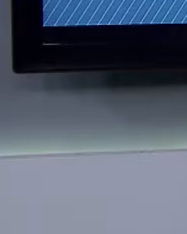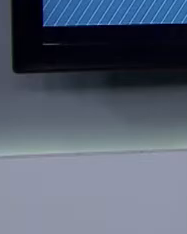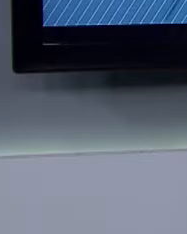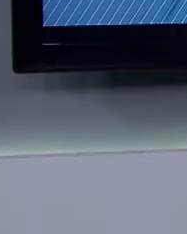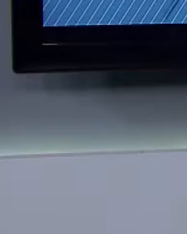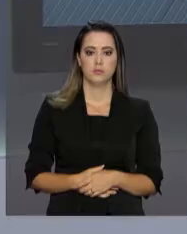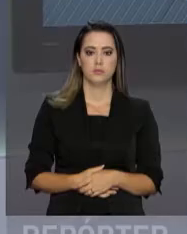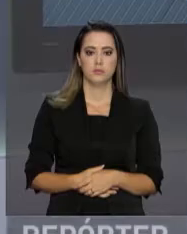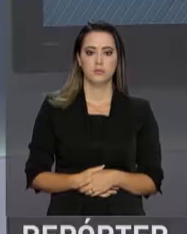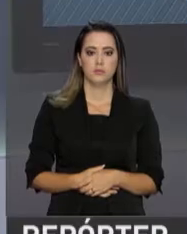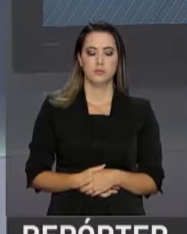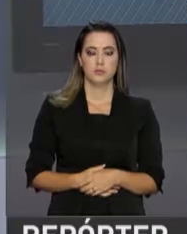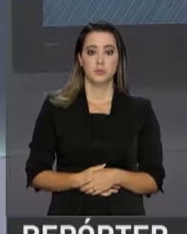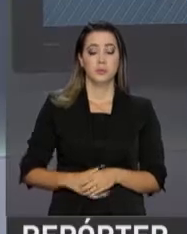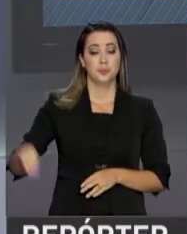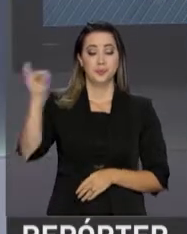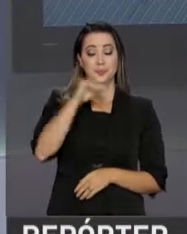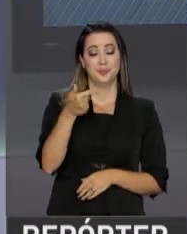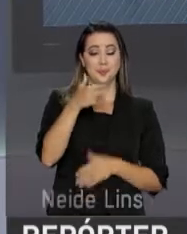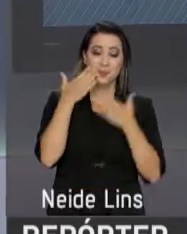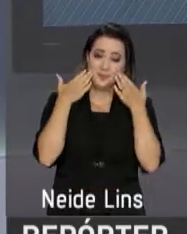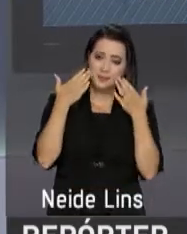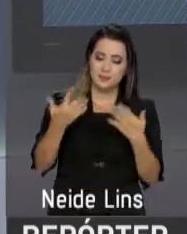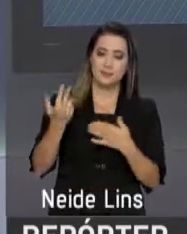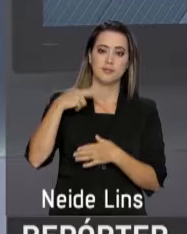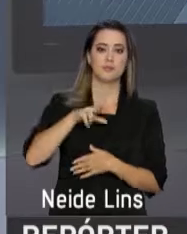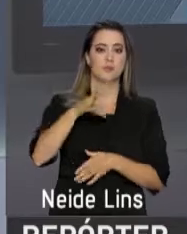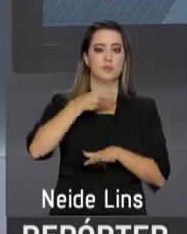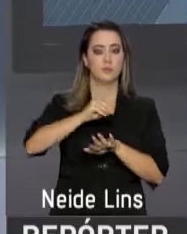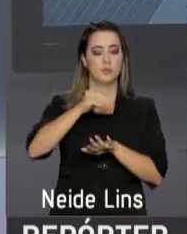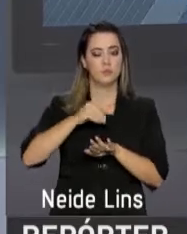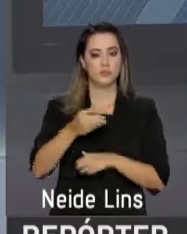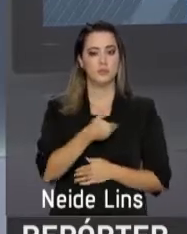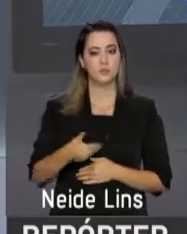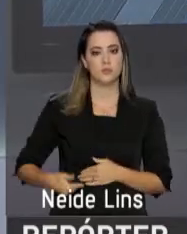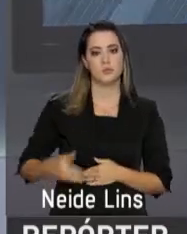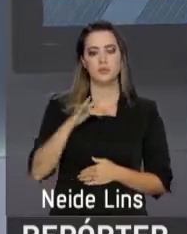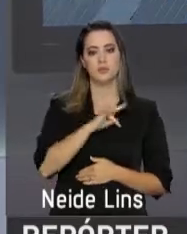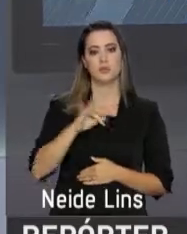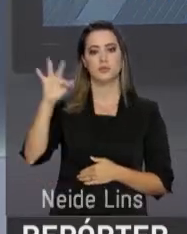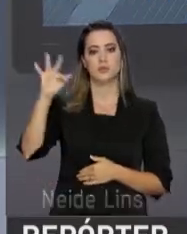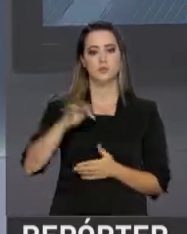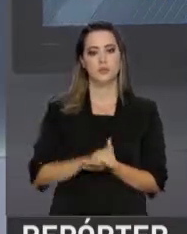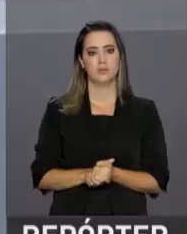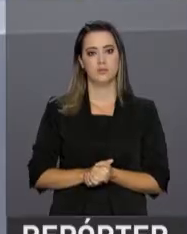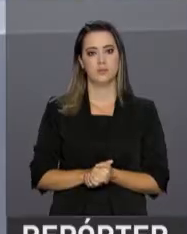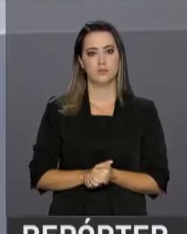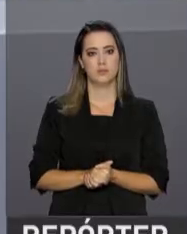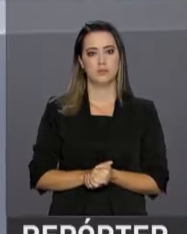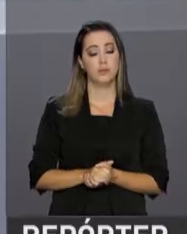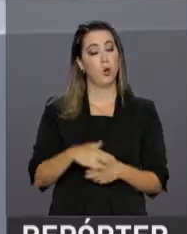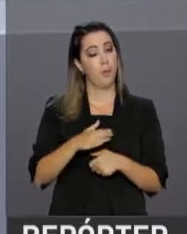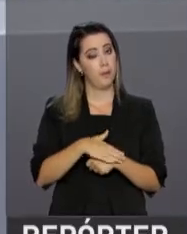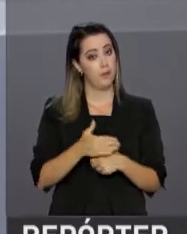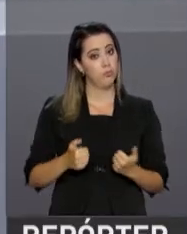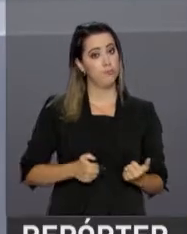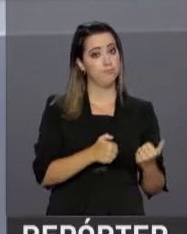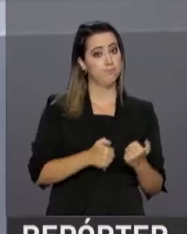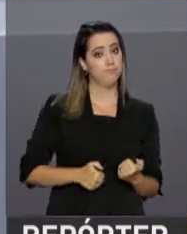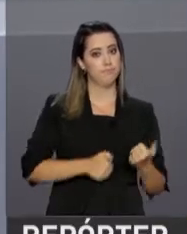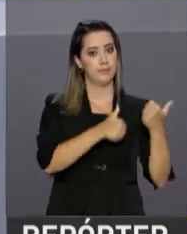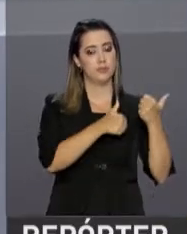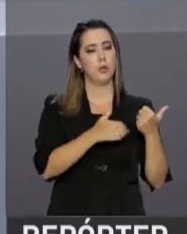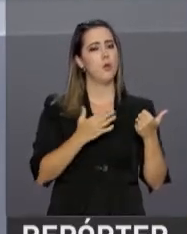o la no ar mais uma edição do repórter nbr com as notícias do governo federal o período de revellion